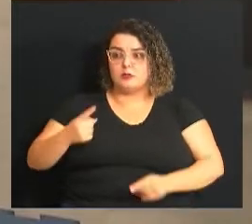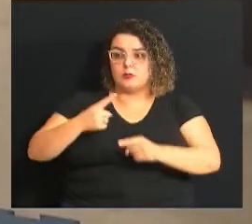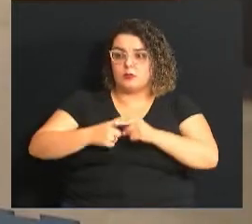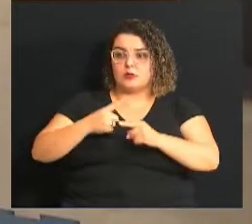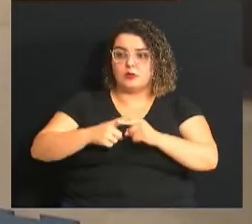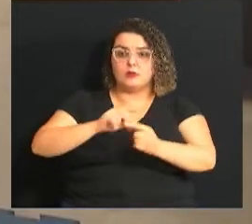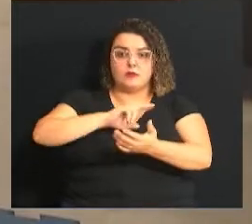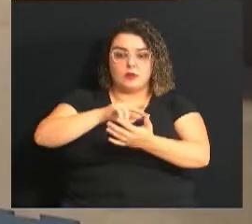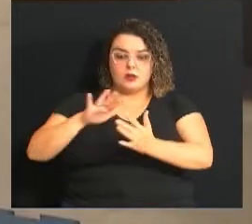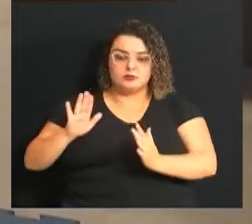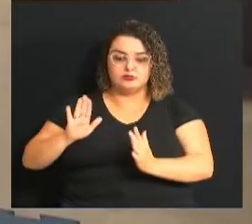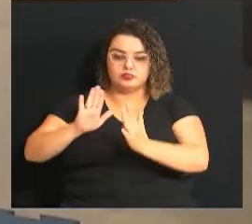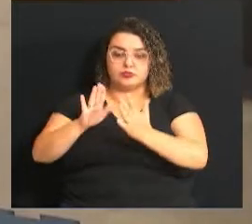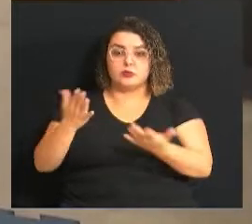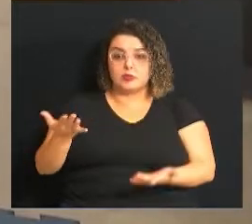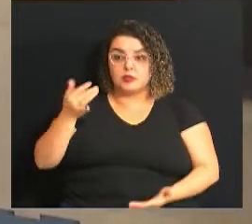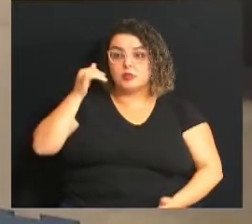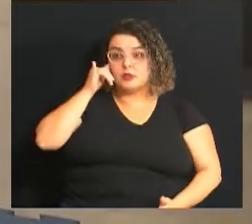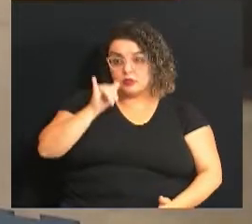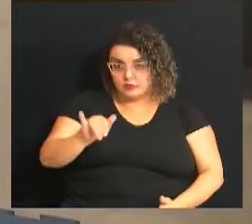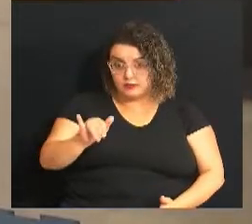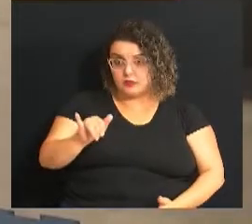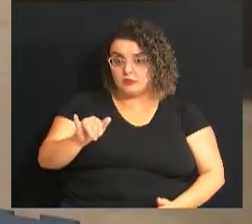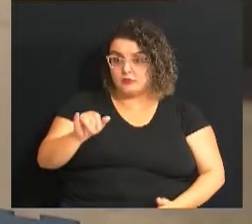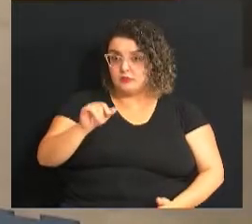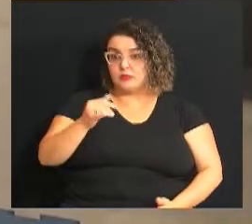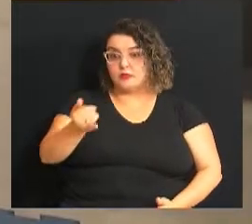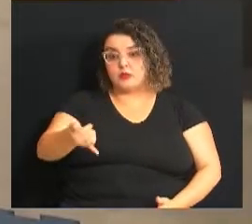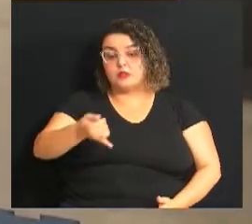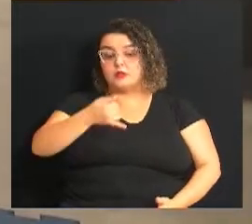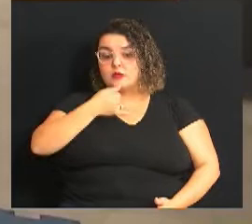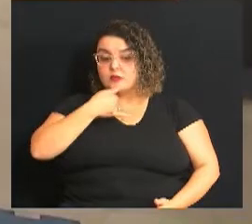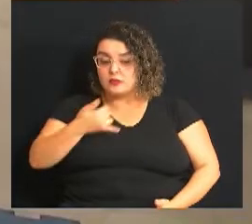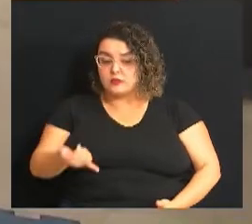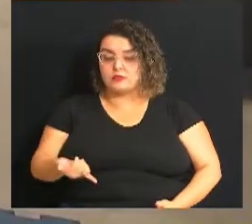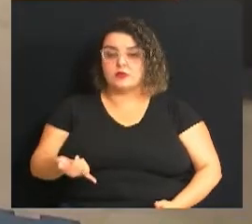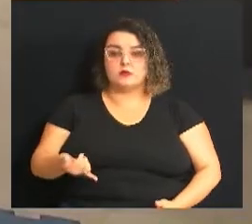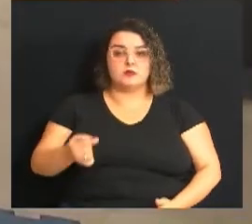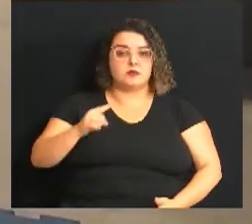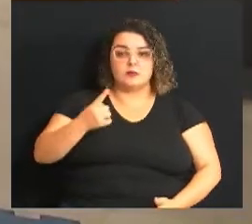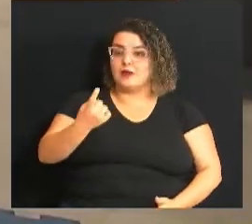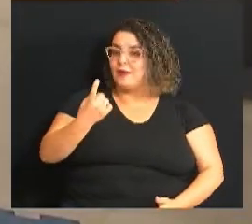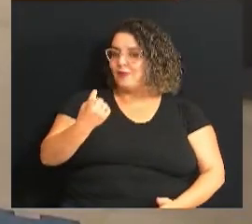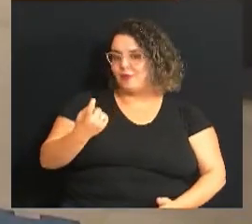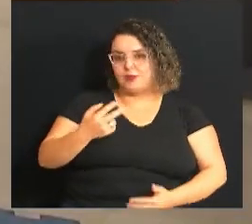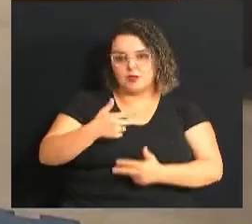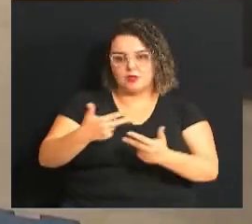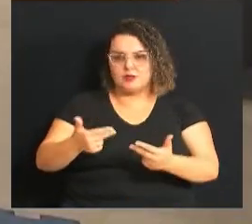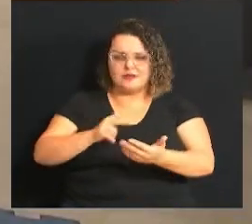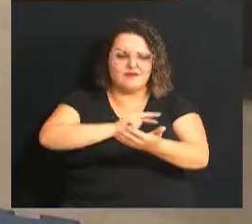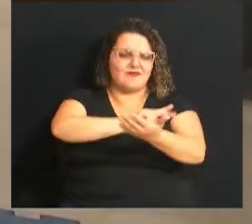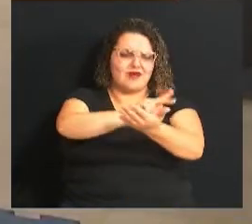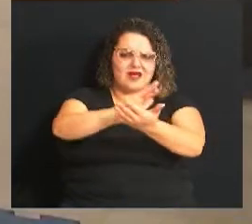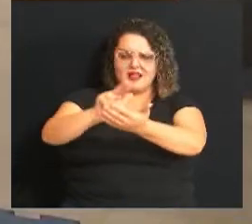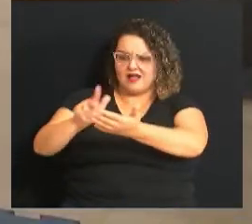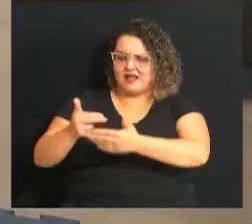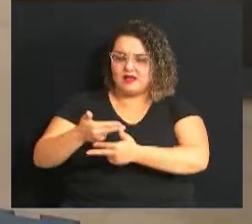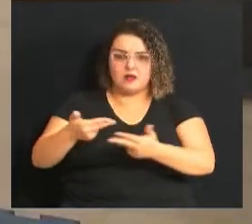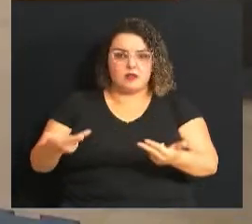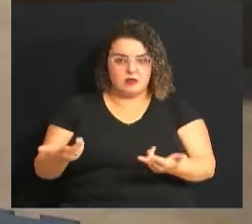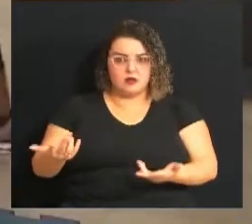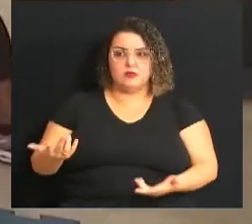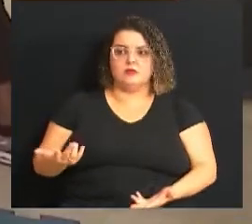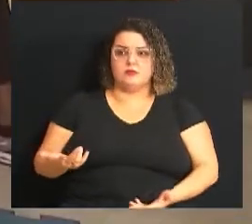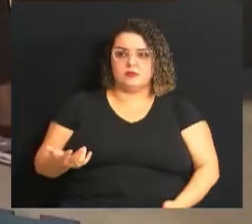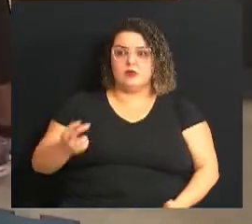frentes. Infelizmente, não é uma coisa que origina a violência contra a mulher, são vários fatores. Da mesma forma, a solução